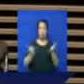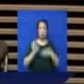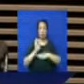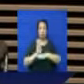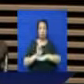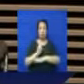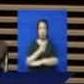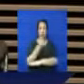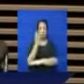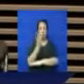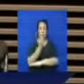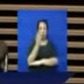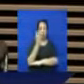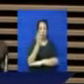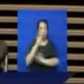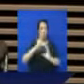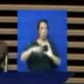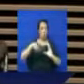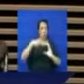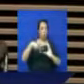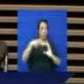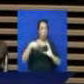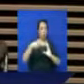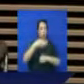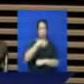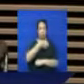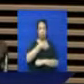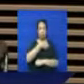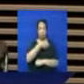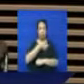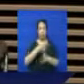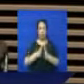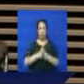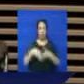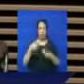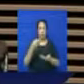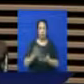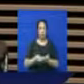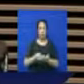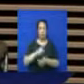Estado do Rio Grande do Sul, Câmara Municipal do Rio Grande, requerimento de número